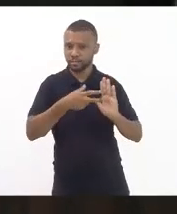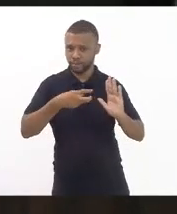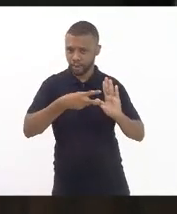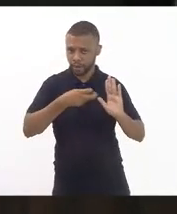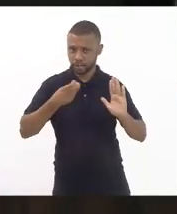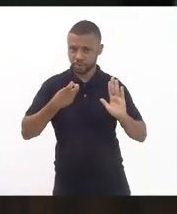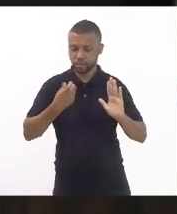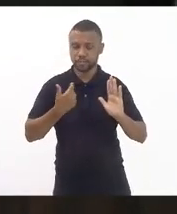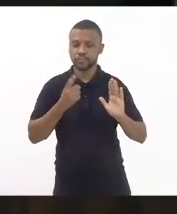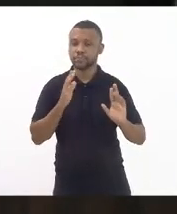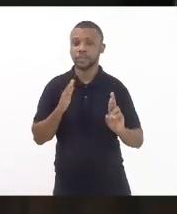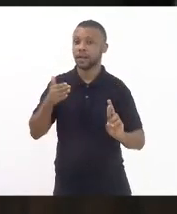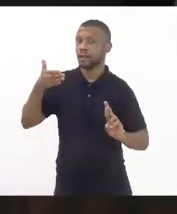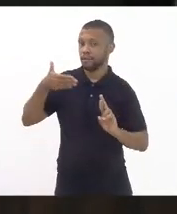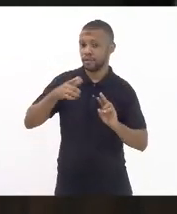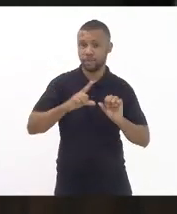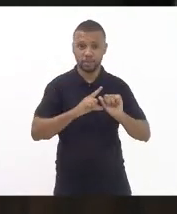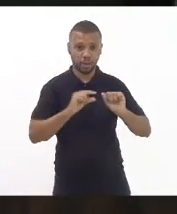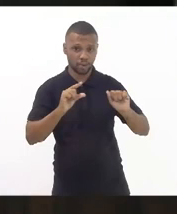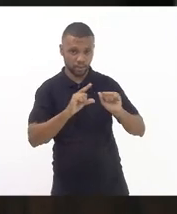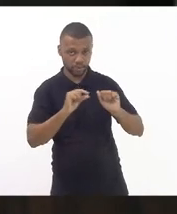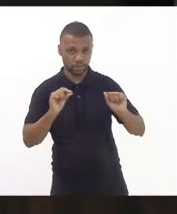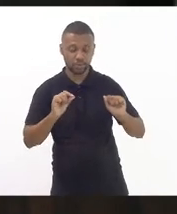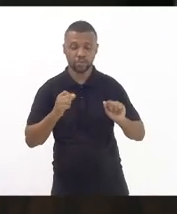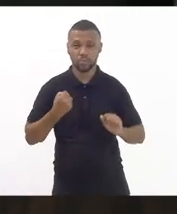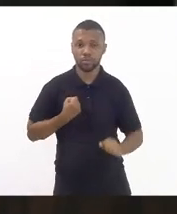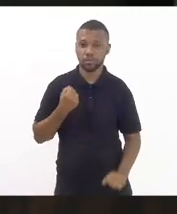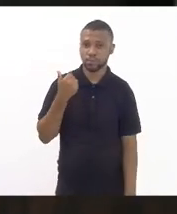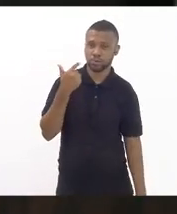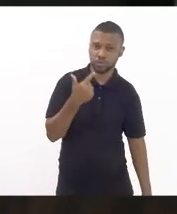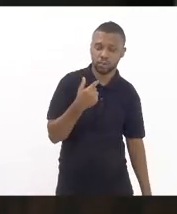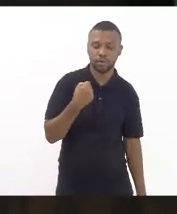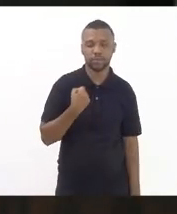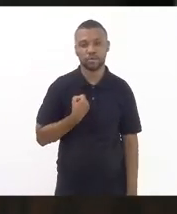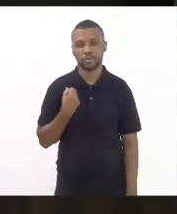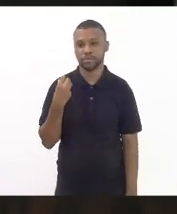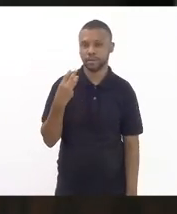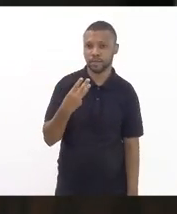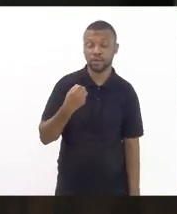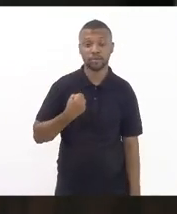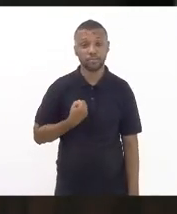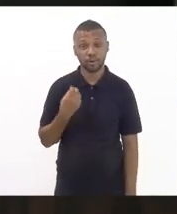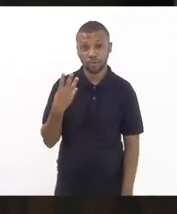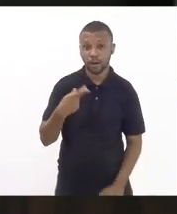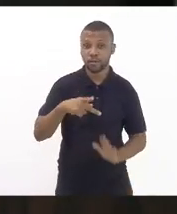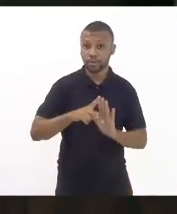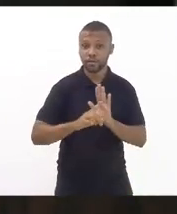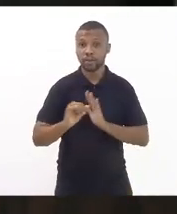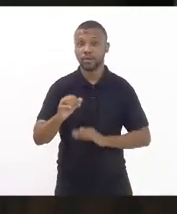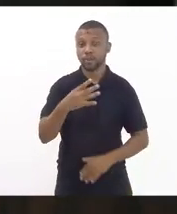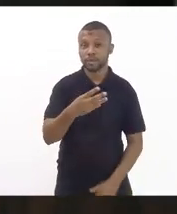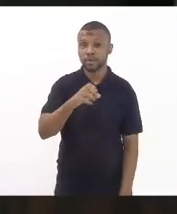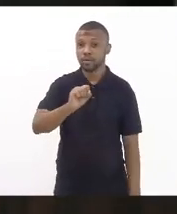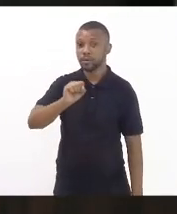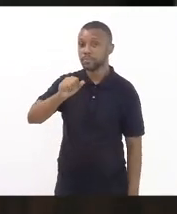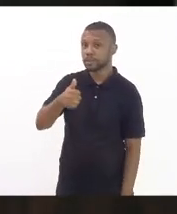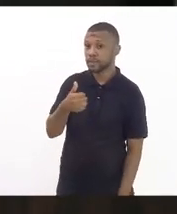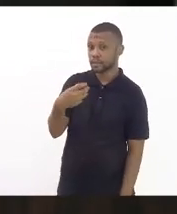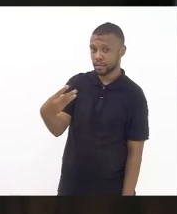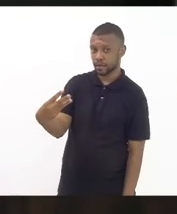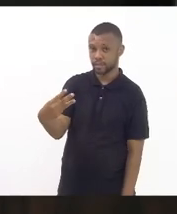aos artigos 2, 3 e 4 do projeto de lei 4813. Não tem